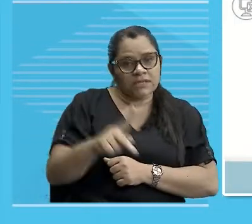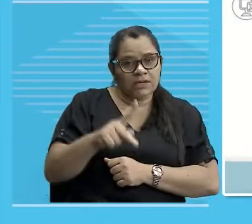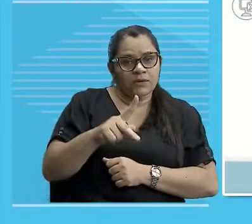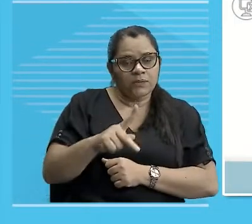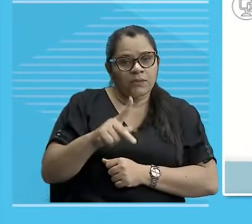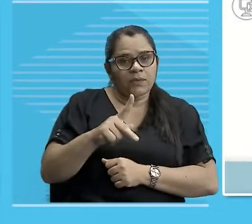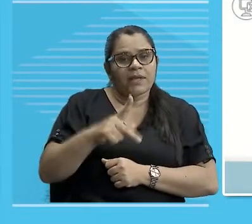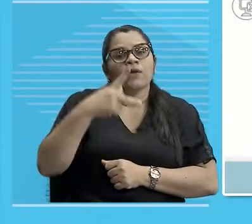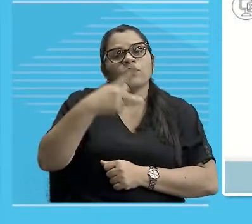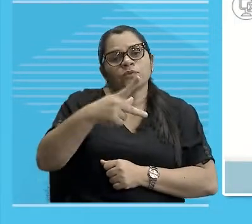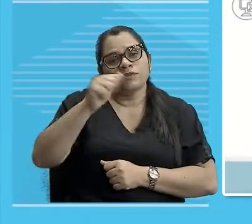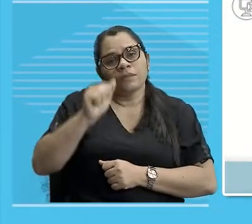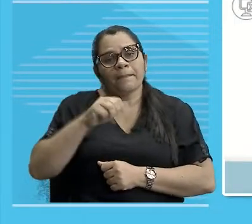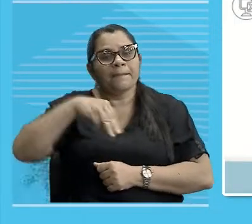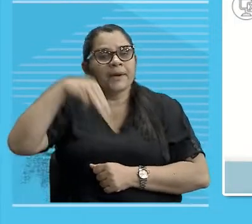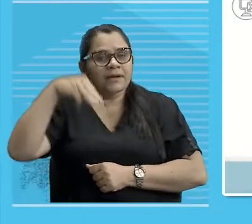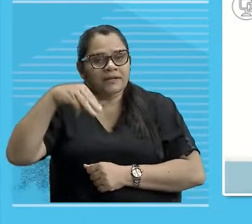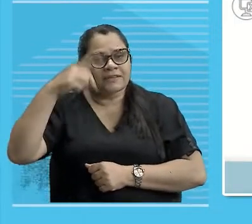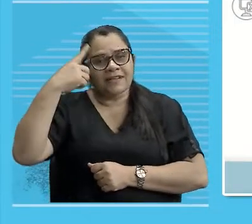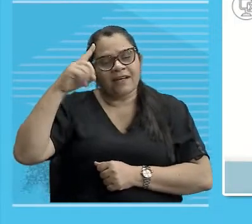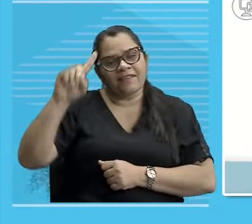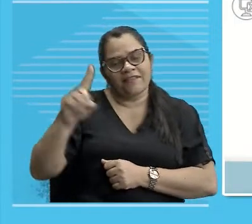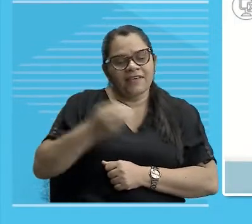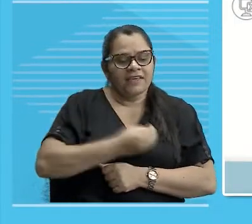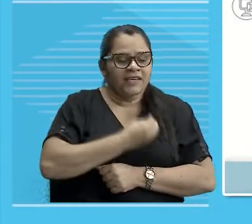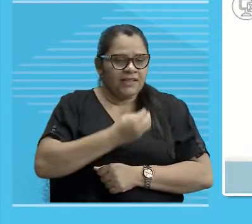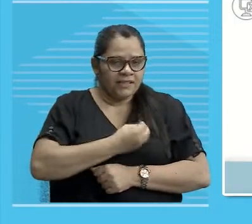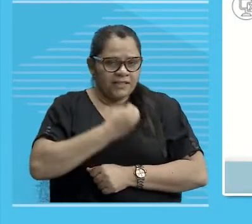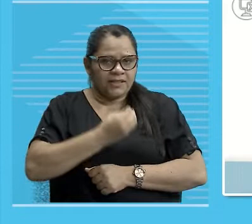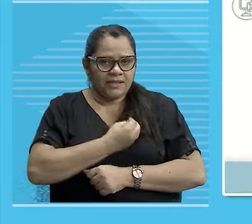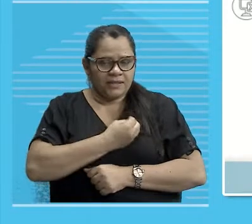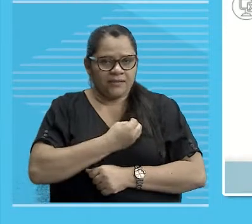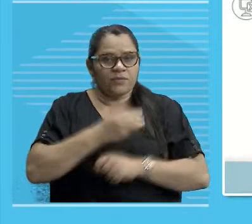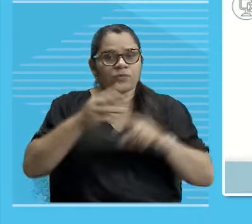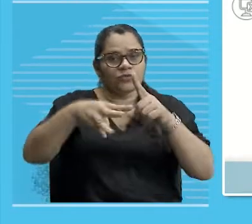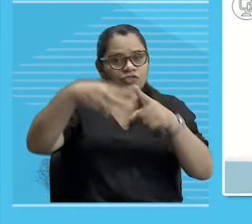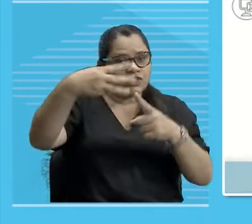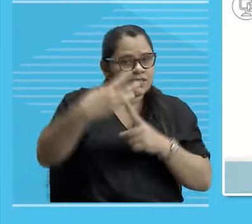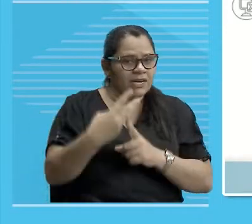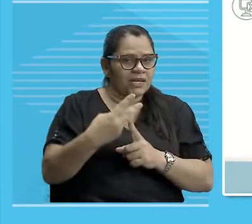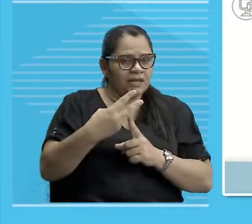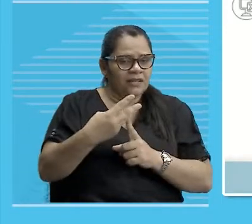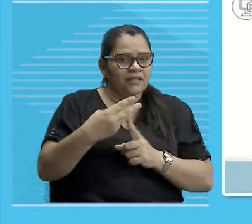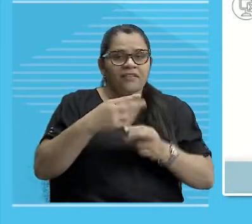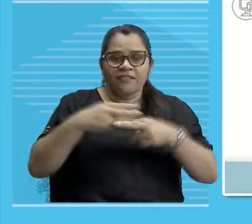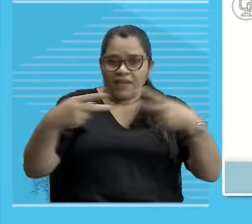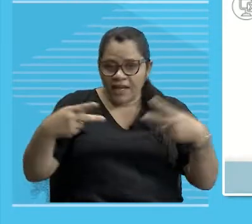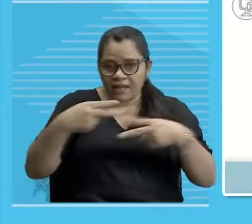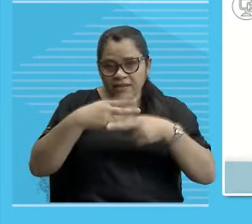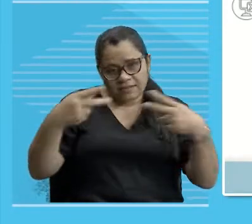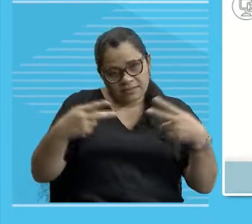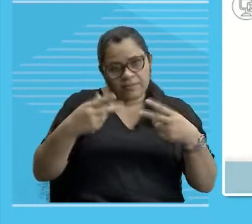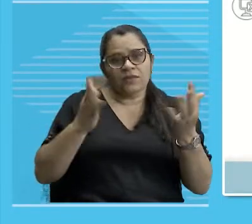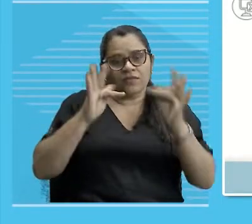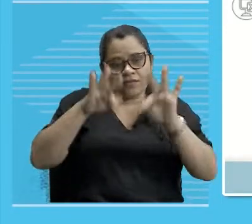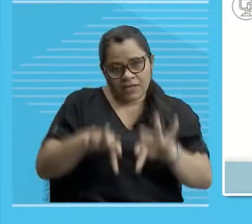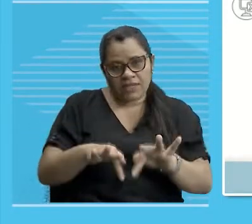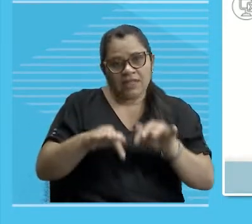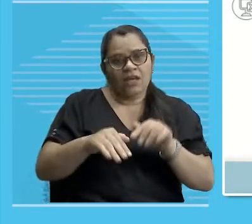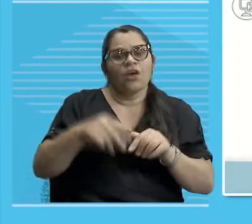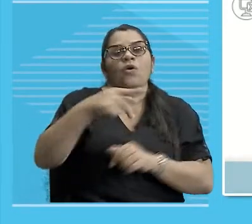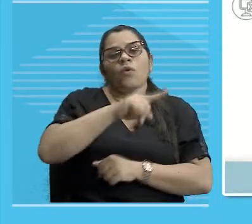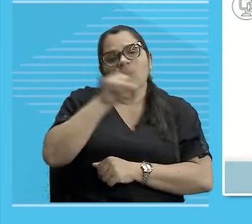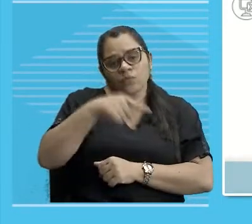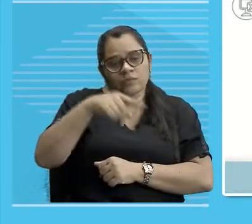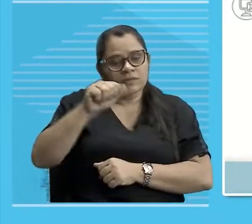né? Diazepam, bromazepam, clonazepam, midazolam, né? São esses